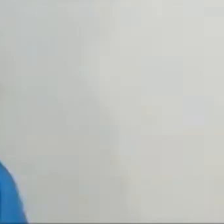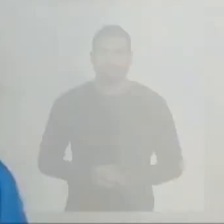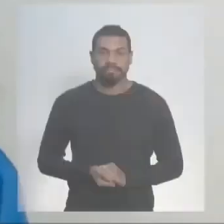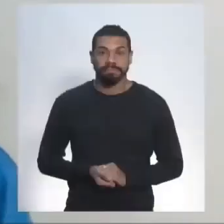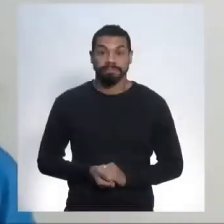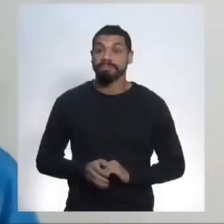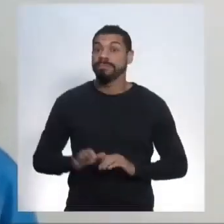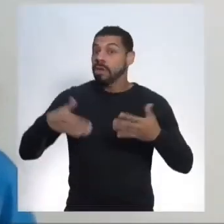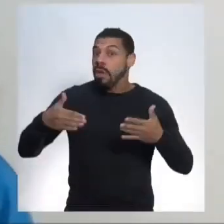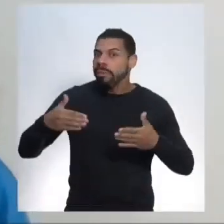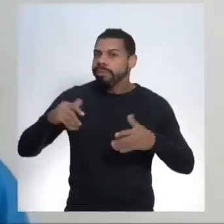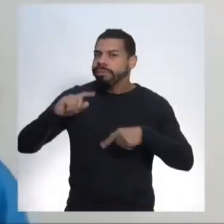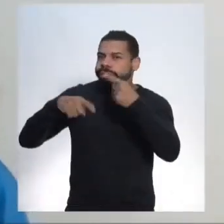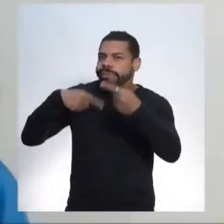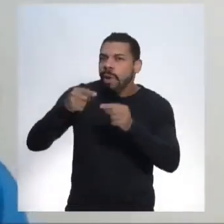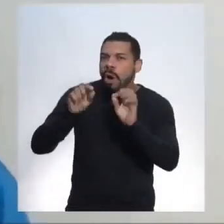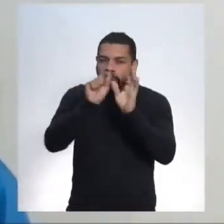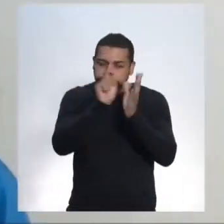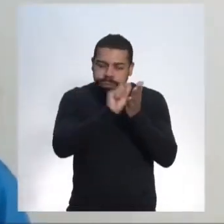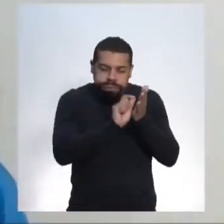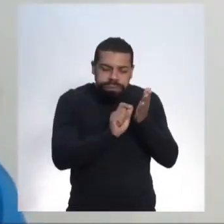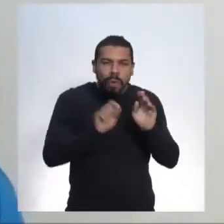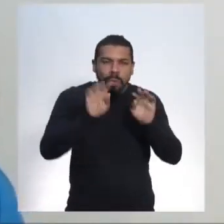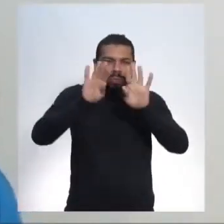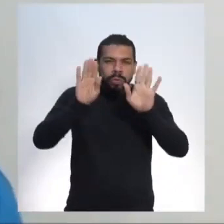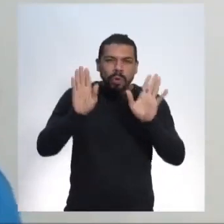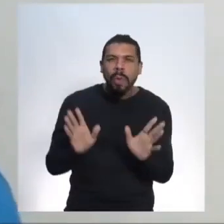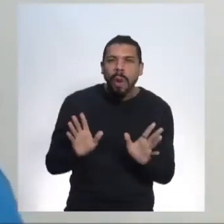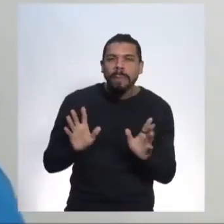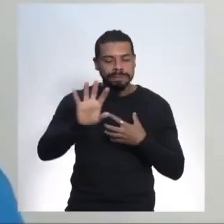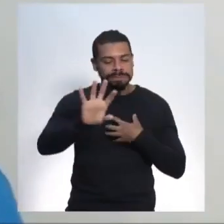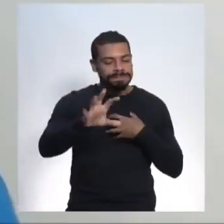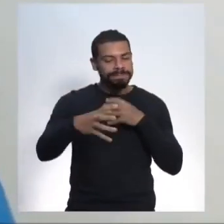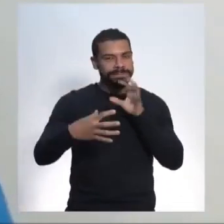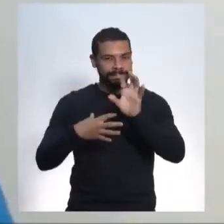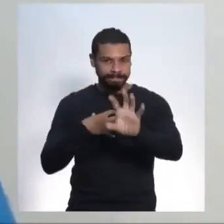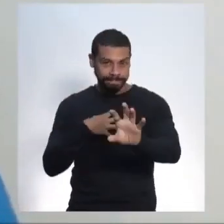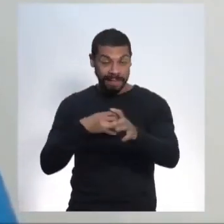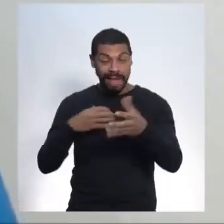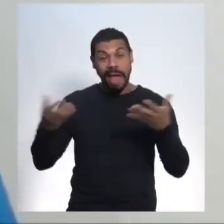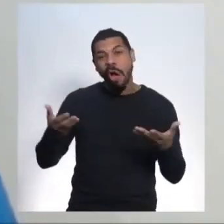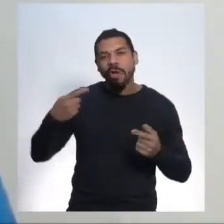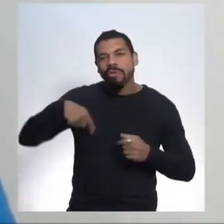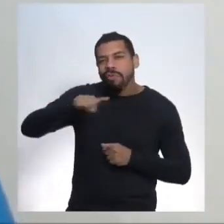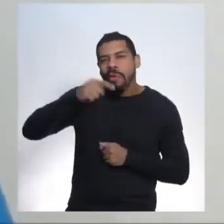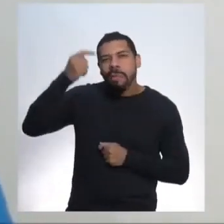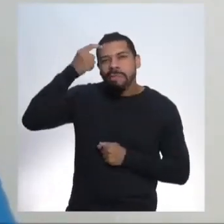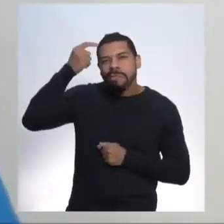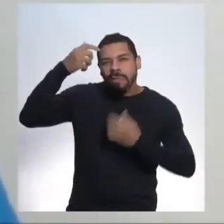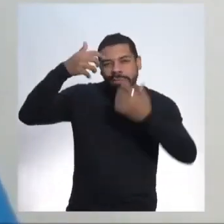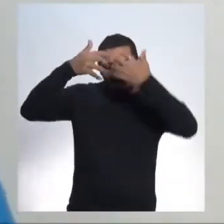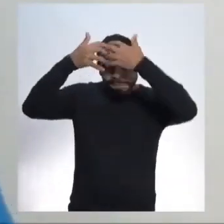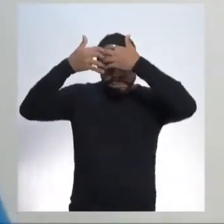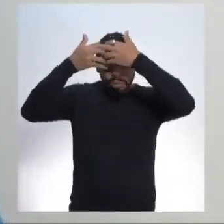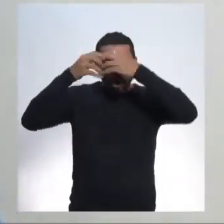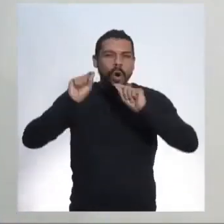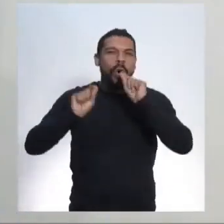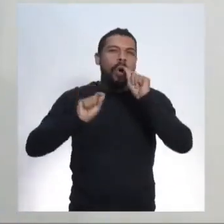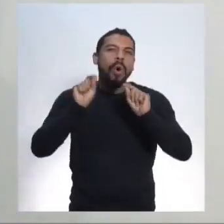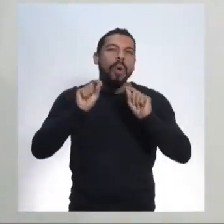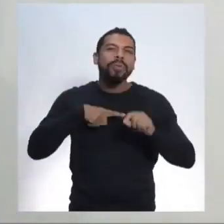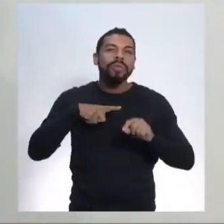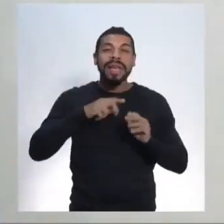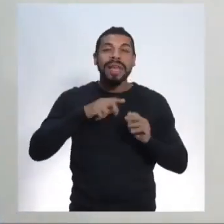depois de fazer o preenchimento dessa etapa do mapa da empatia, a gente vai pensar um pouquinho sobre esse olhar que a gente dá para